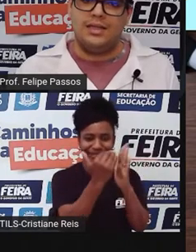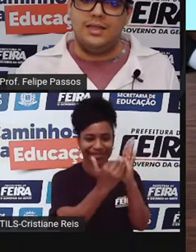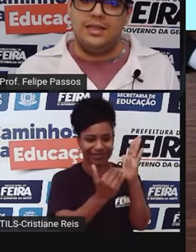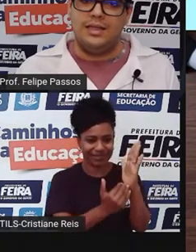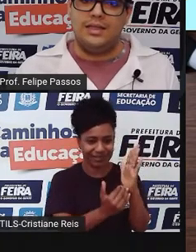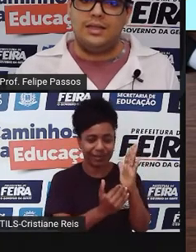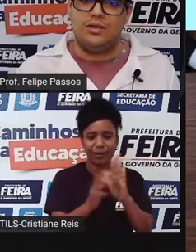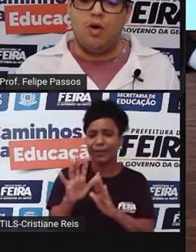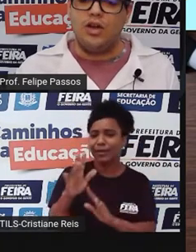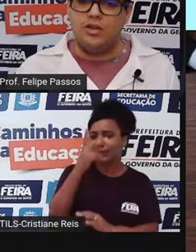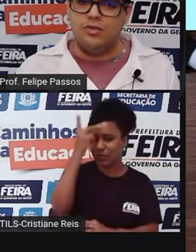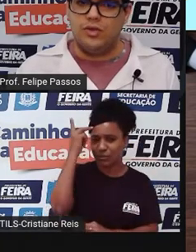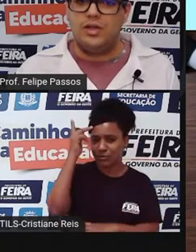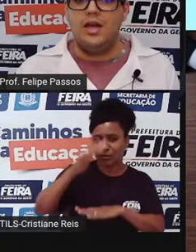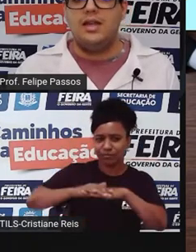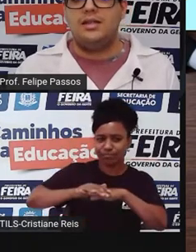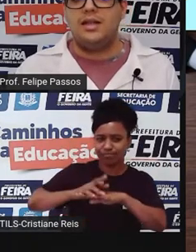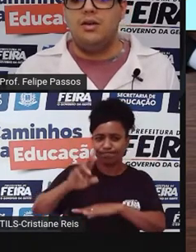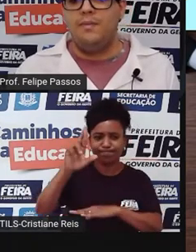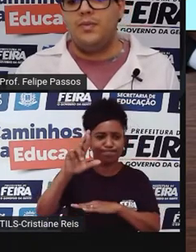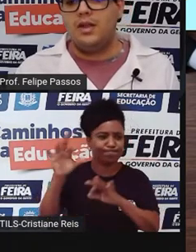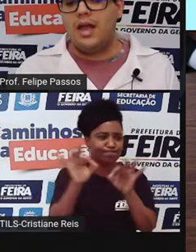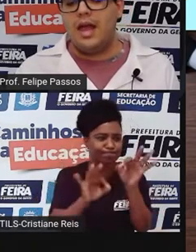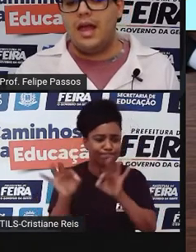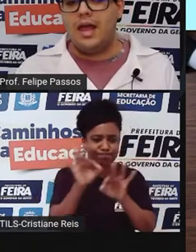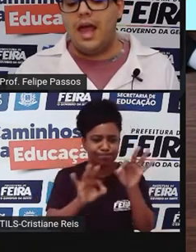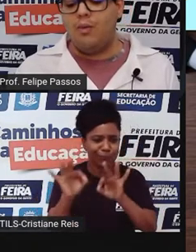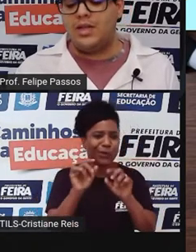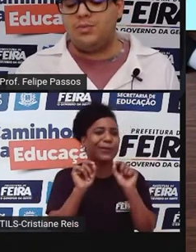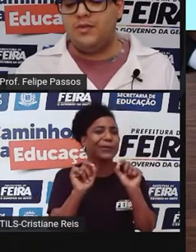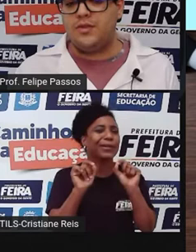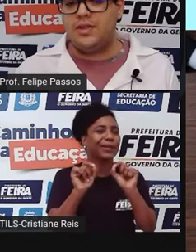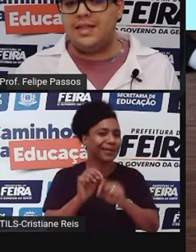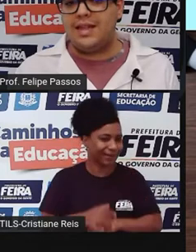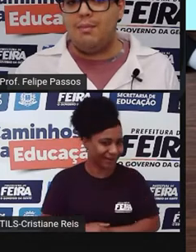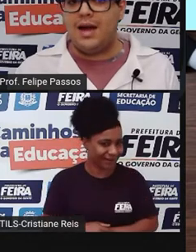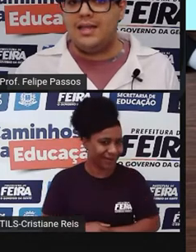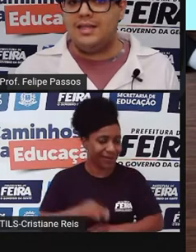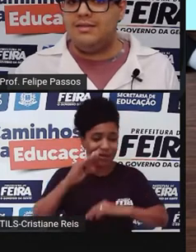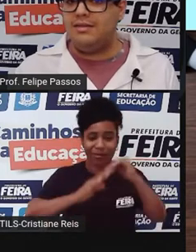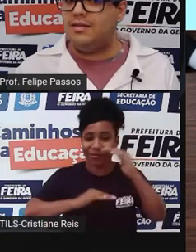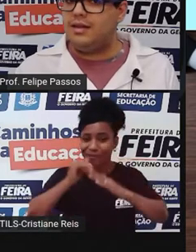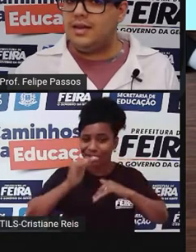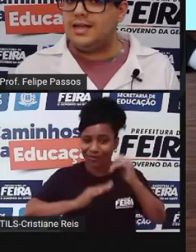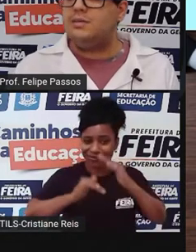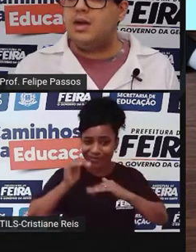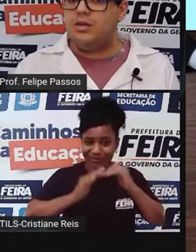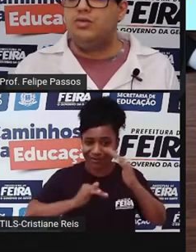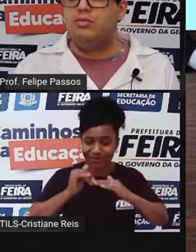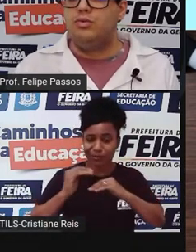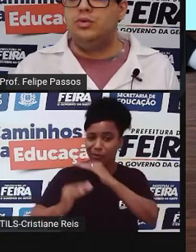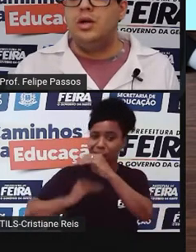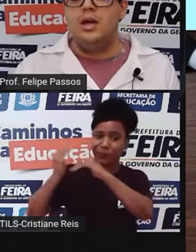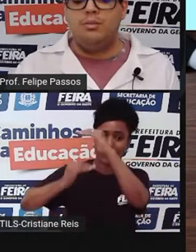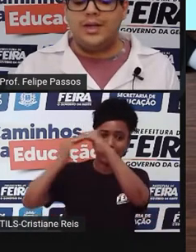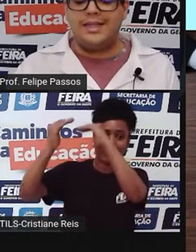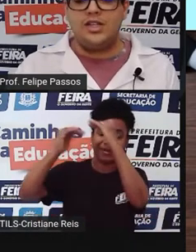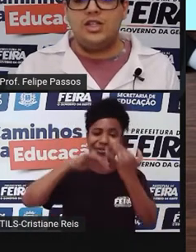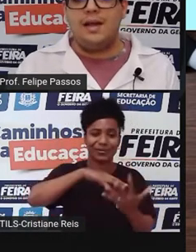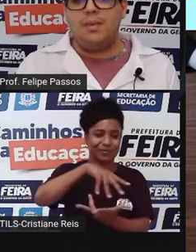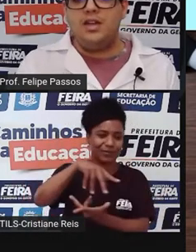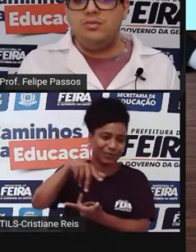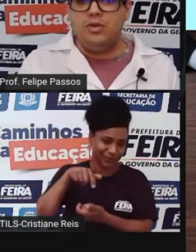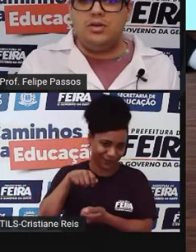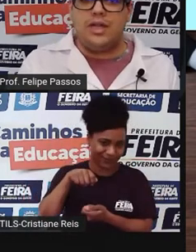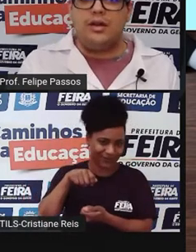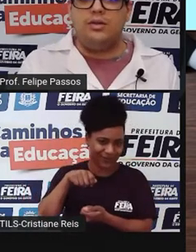programas, esses códigos, é uma das profissões que está mais em crescimento no mundo. Porque se a